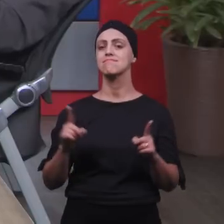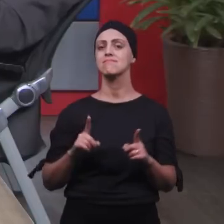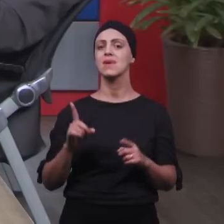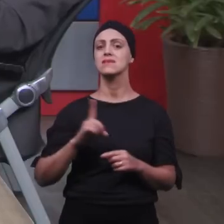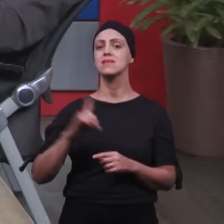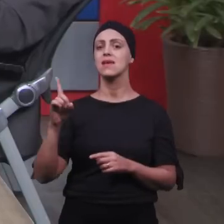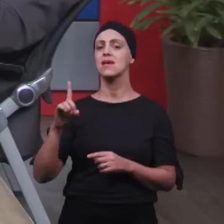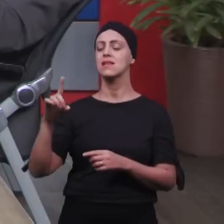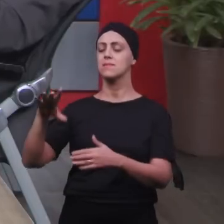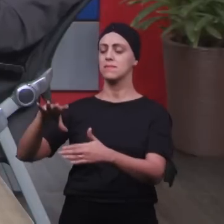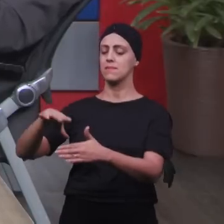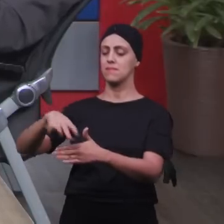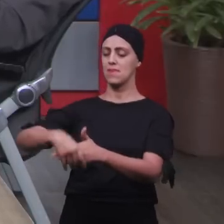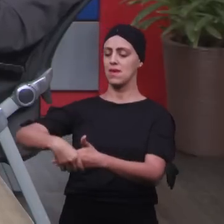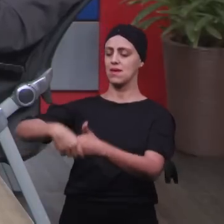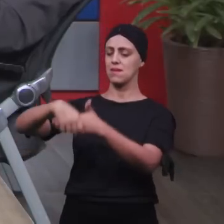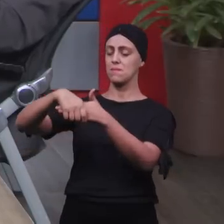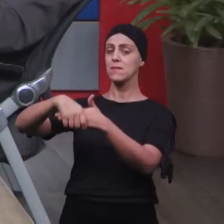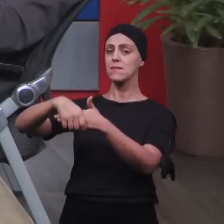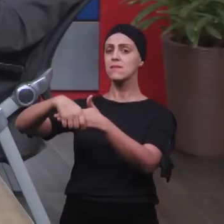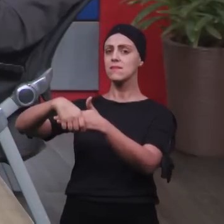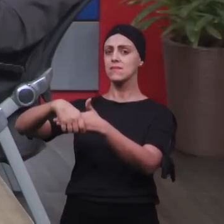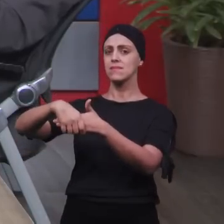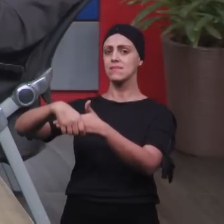na mão,